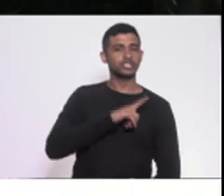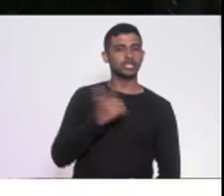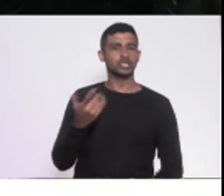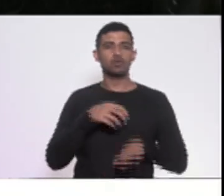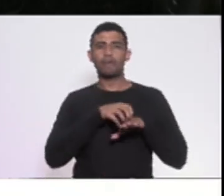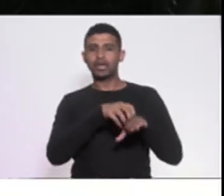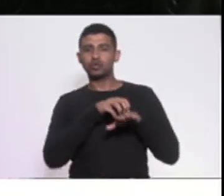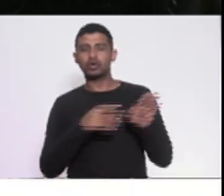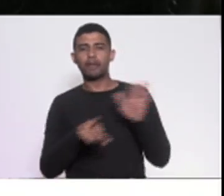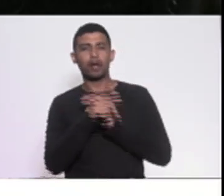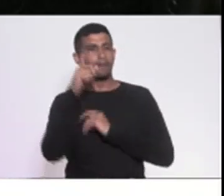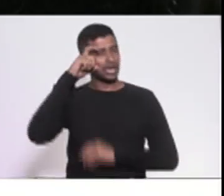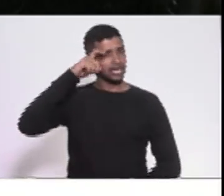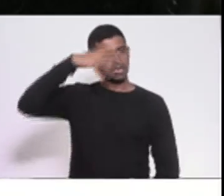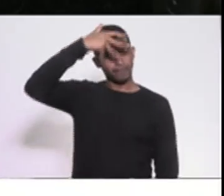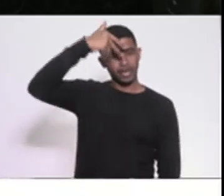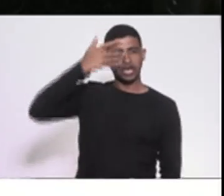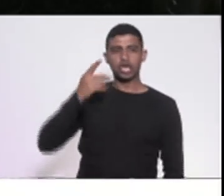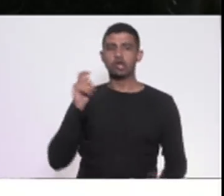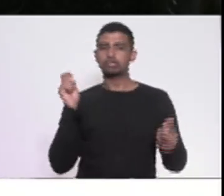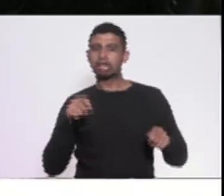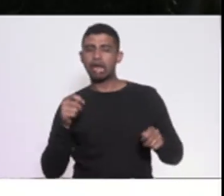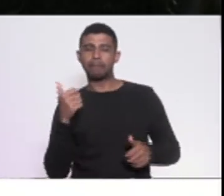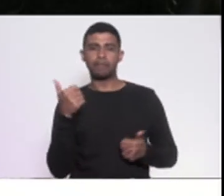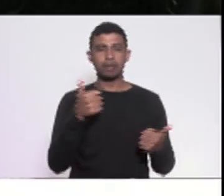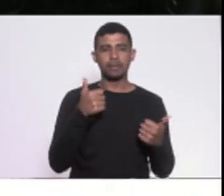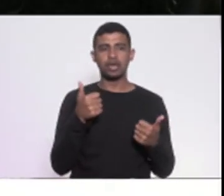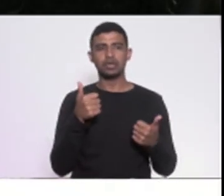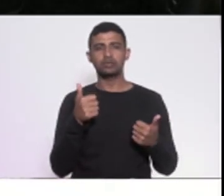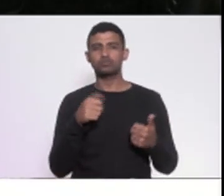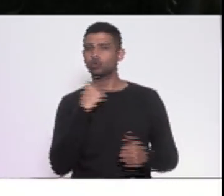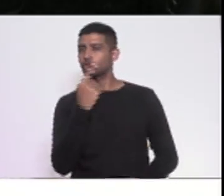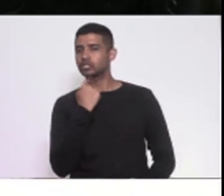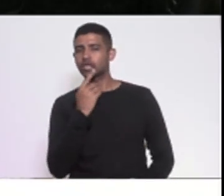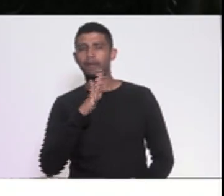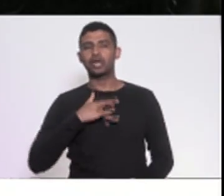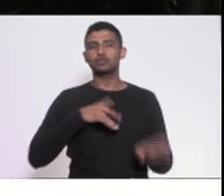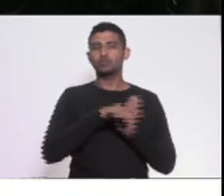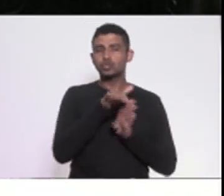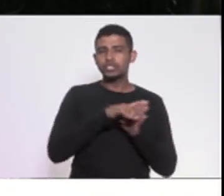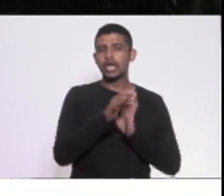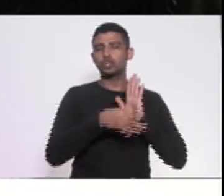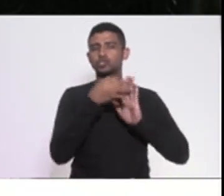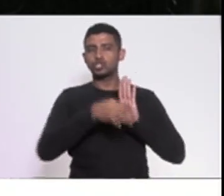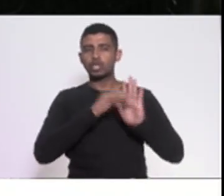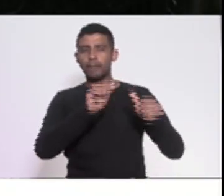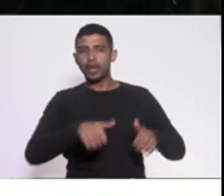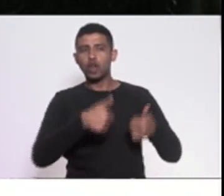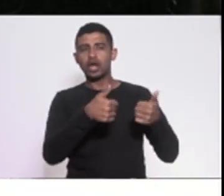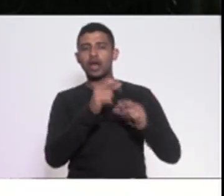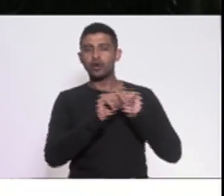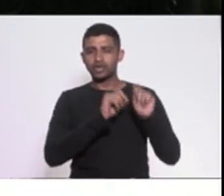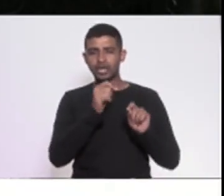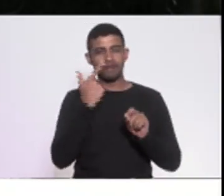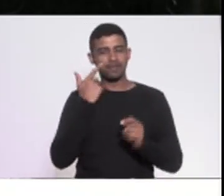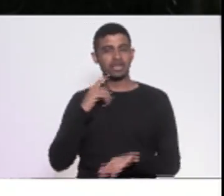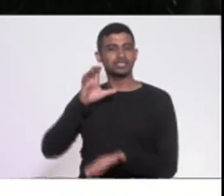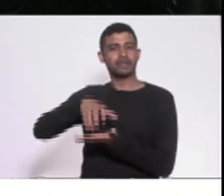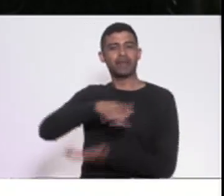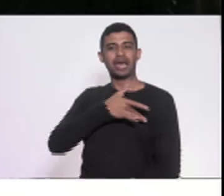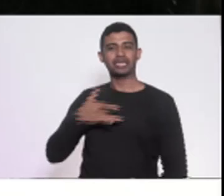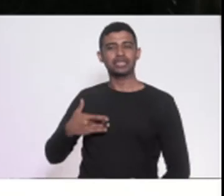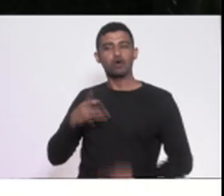da Penha? Deu. Não deu? Então, quais são as sugestões que a gente tem que fazer? Melhorou o atendimento na área da